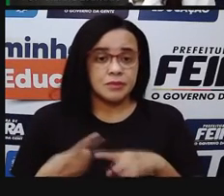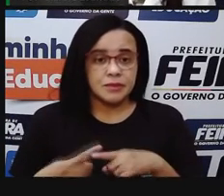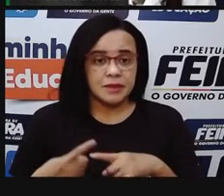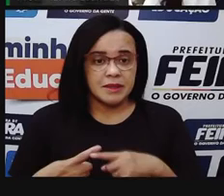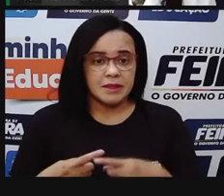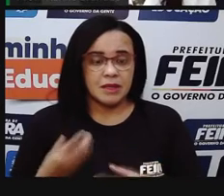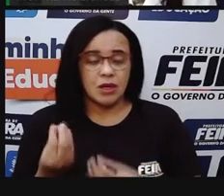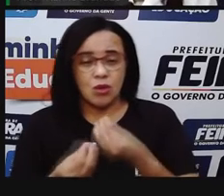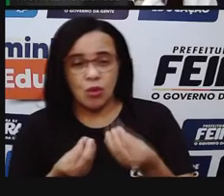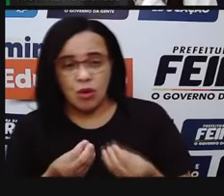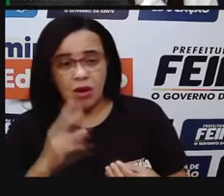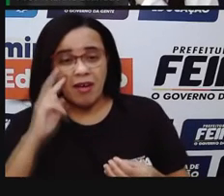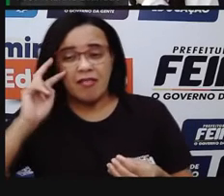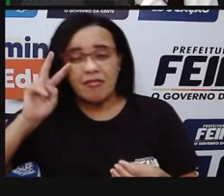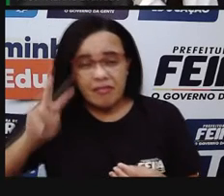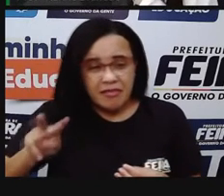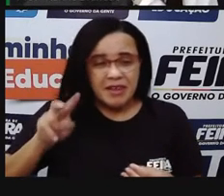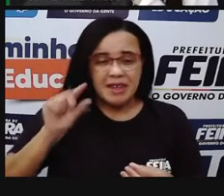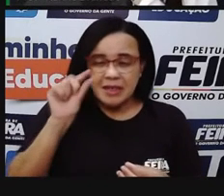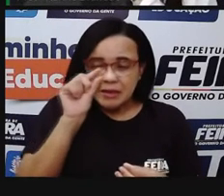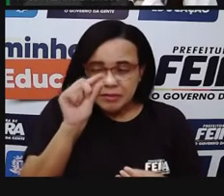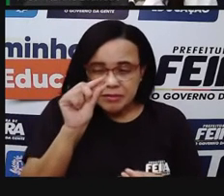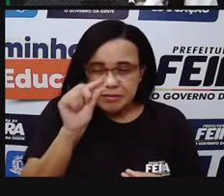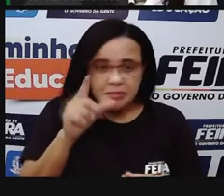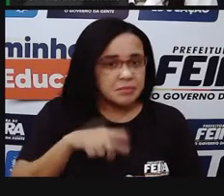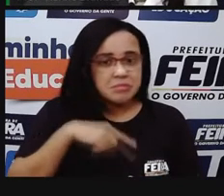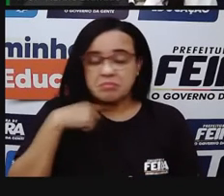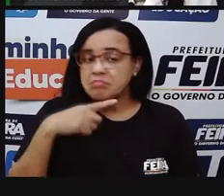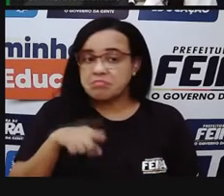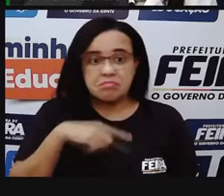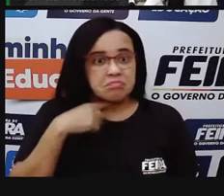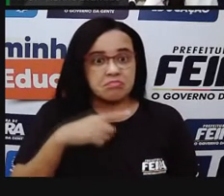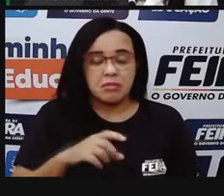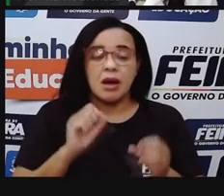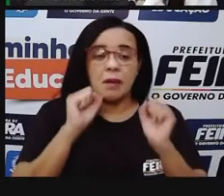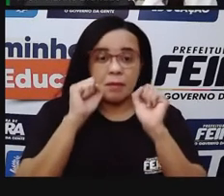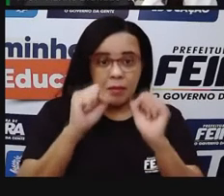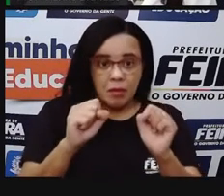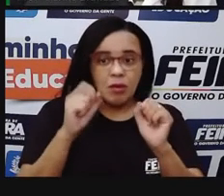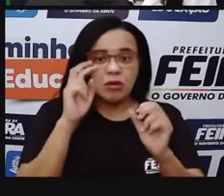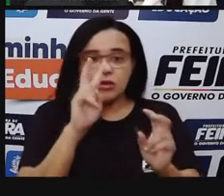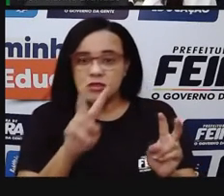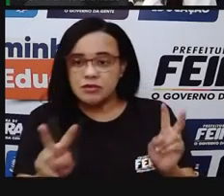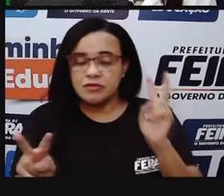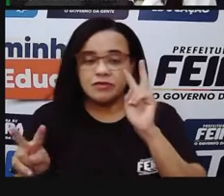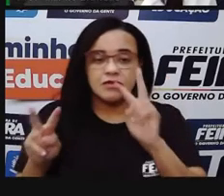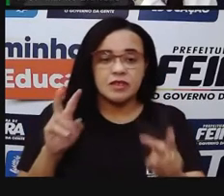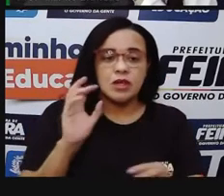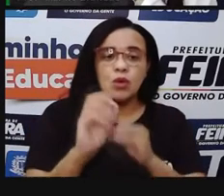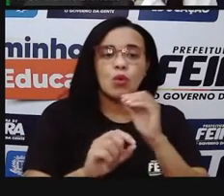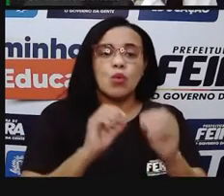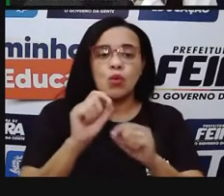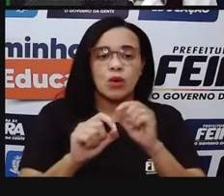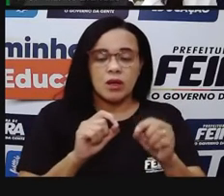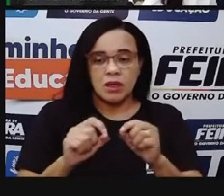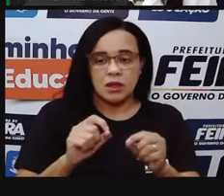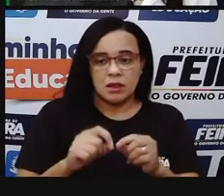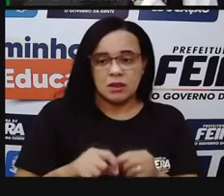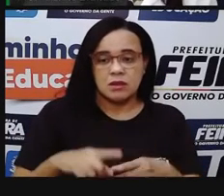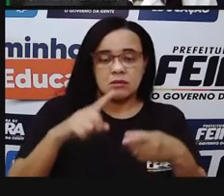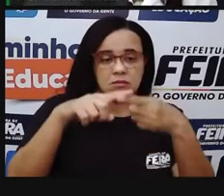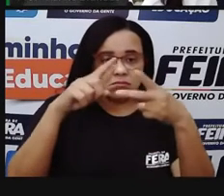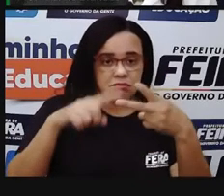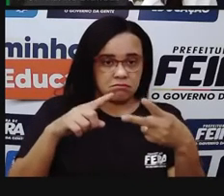forma, microscópicos, né? E a gente pode observar aqui também o quê? Uma serpente, né? A gente pode